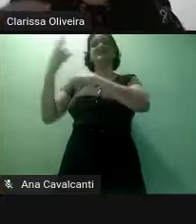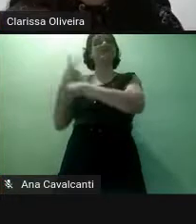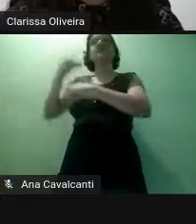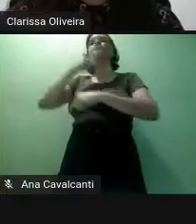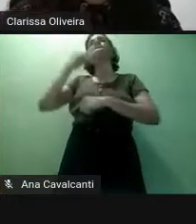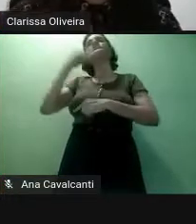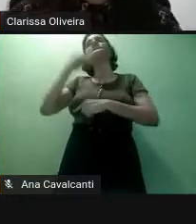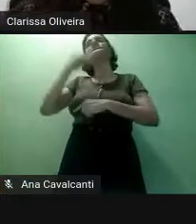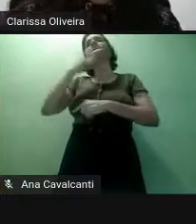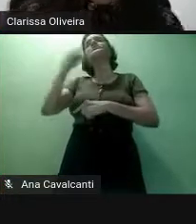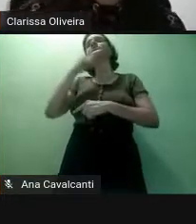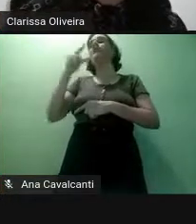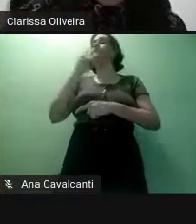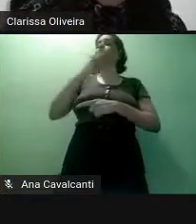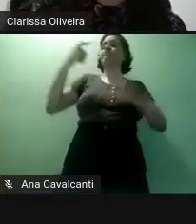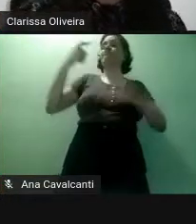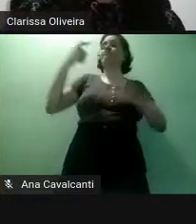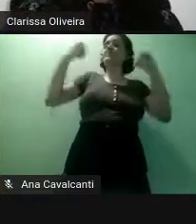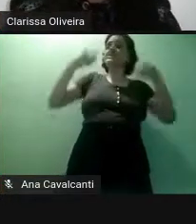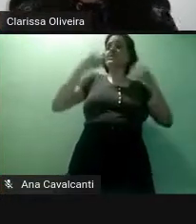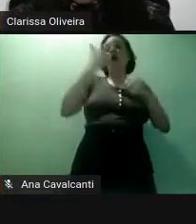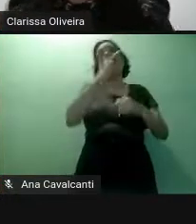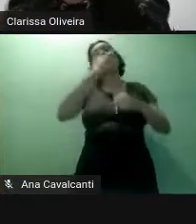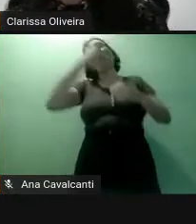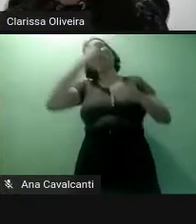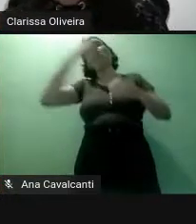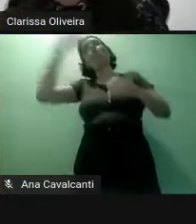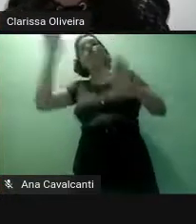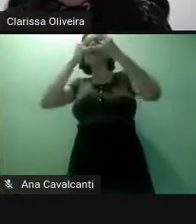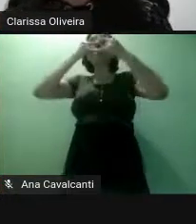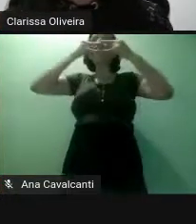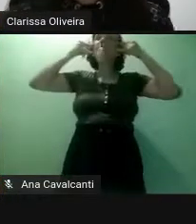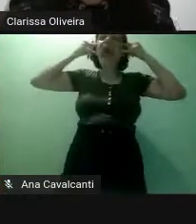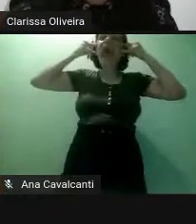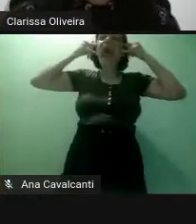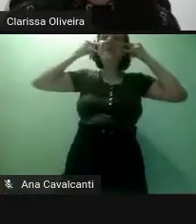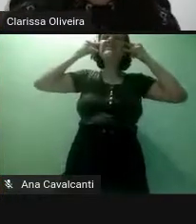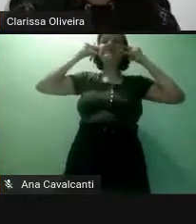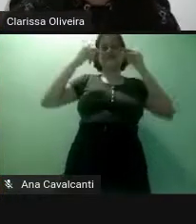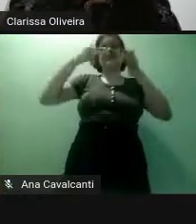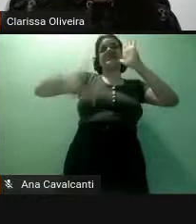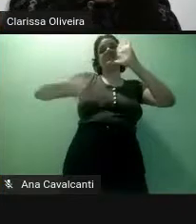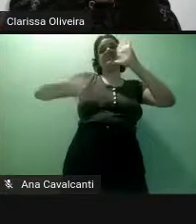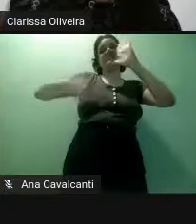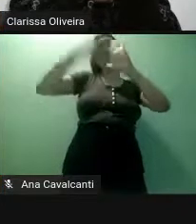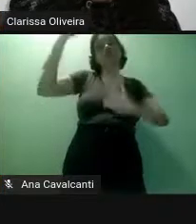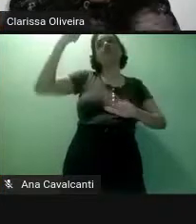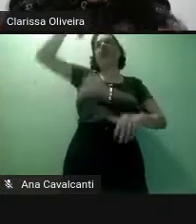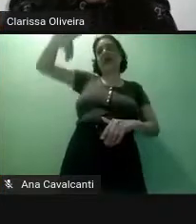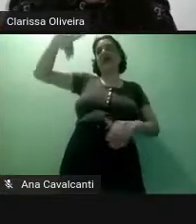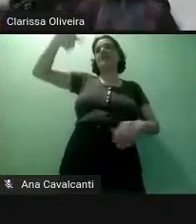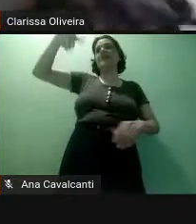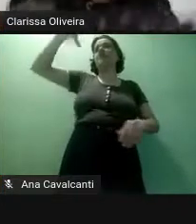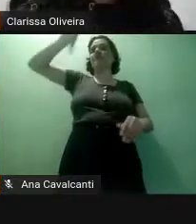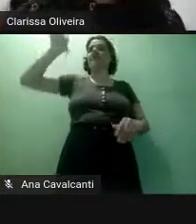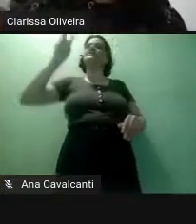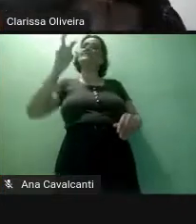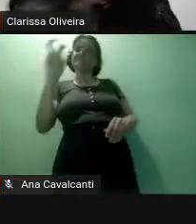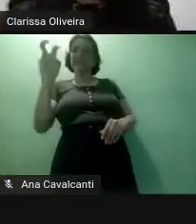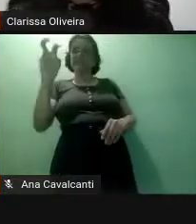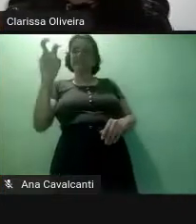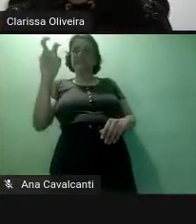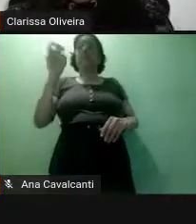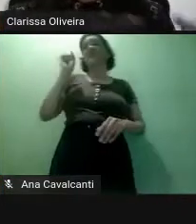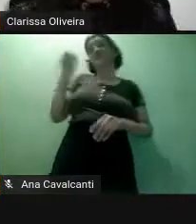equipamentos médicos, né? Uma máscara cirúrgica, da máscara N95, para me proteger. Mas no cidadão normal, eu quando estou